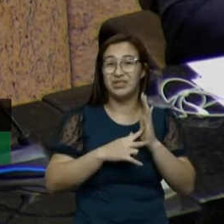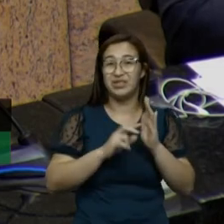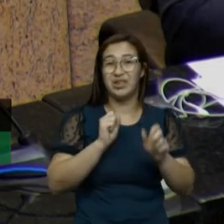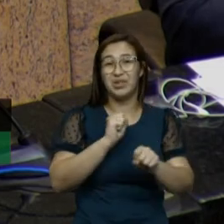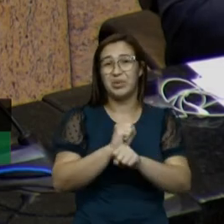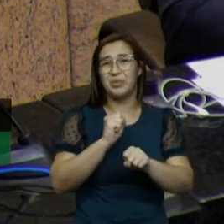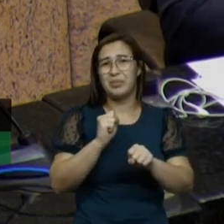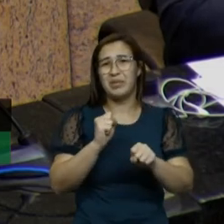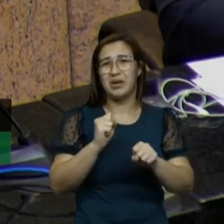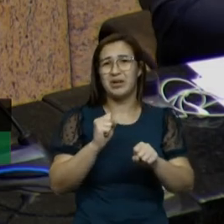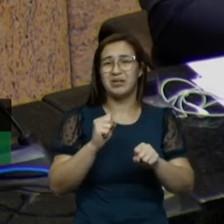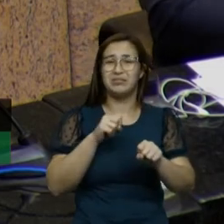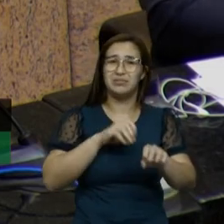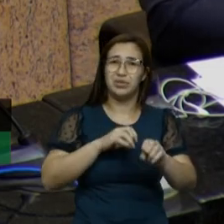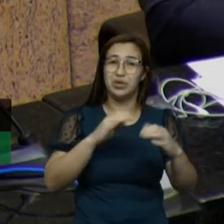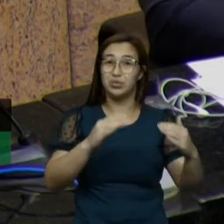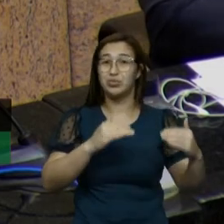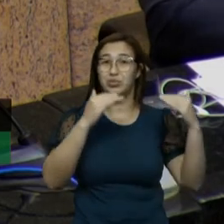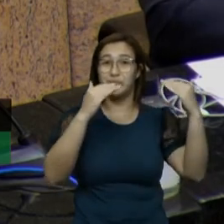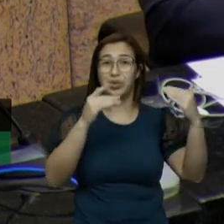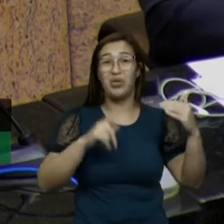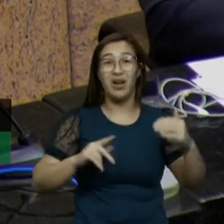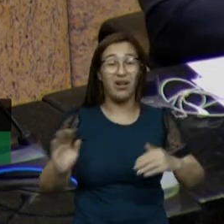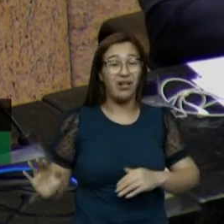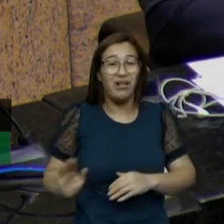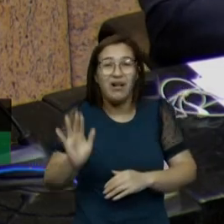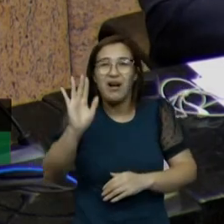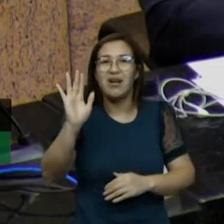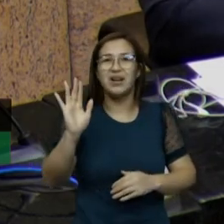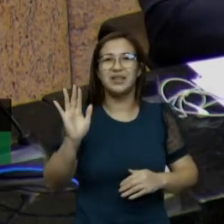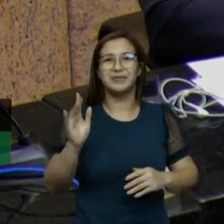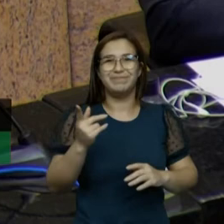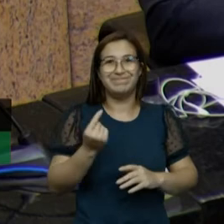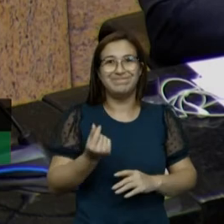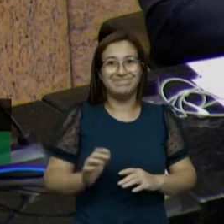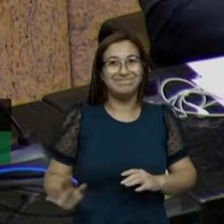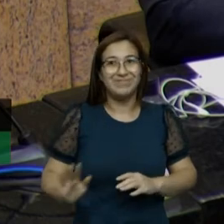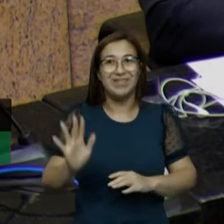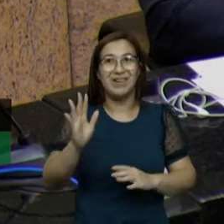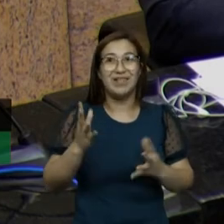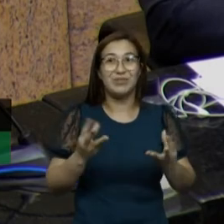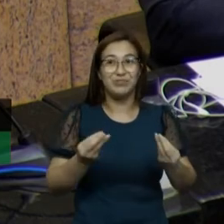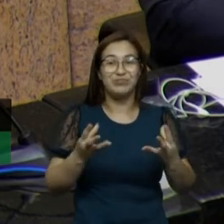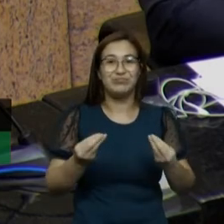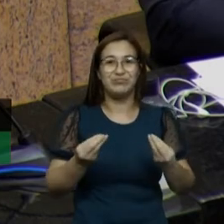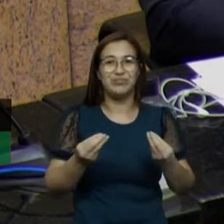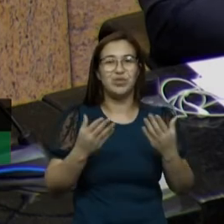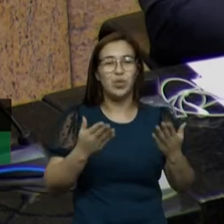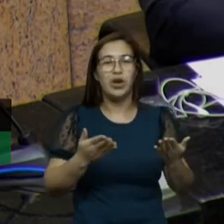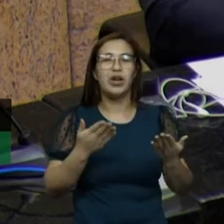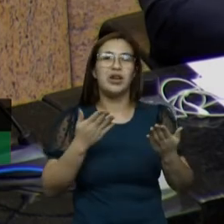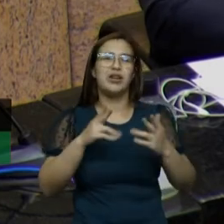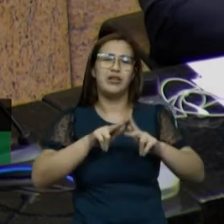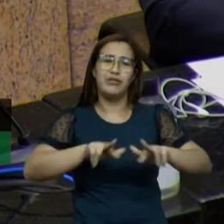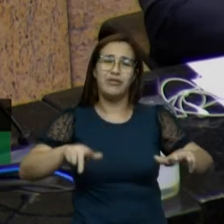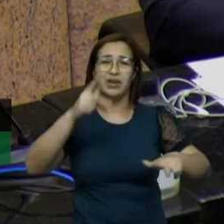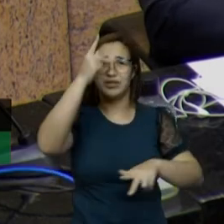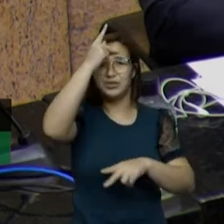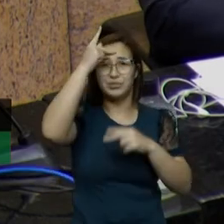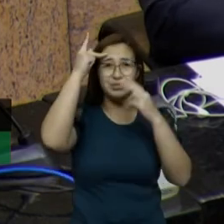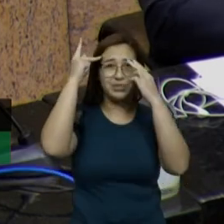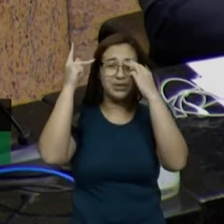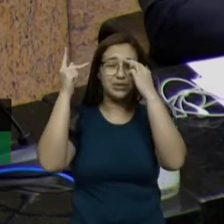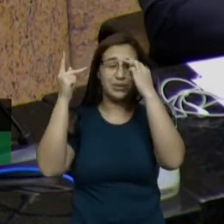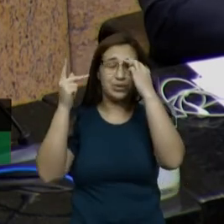é tão cara, que custa tanto para a Dona Maria, para o seu José, que na maior parte das vezes nunca terão